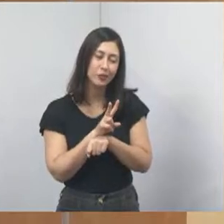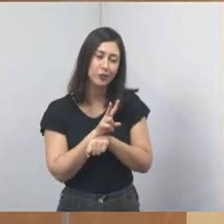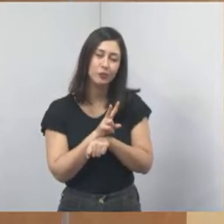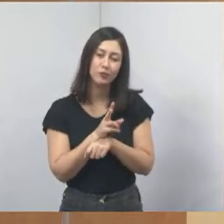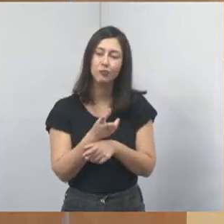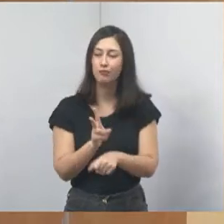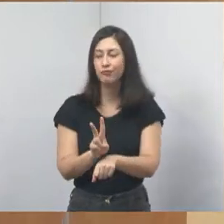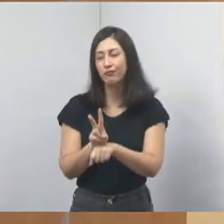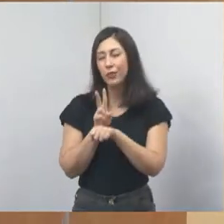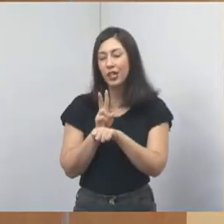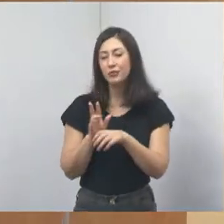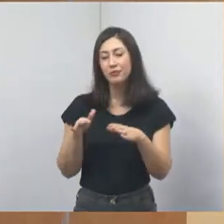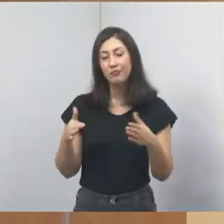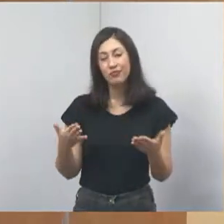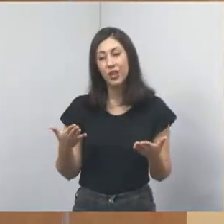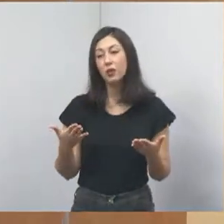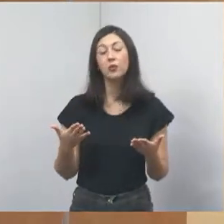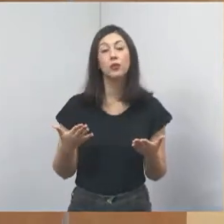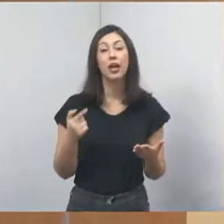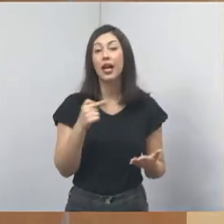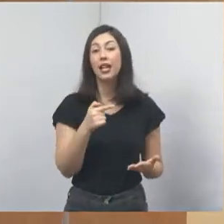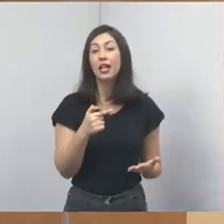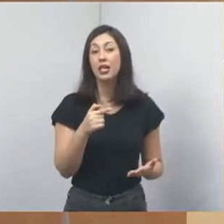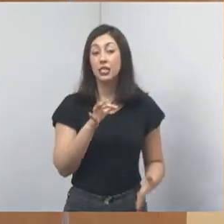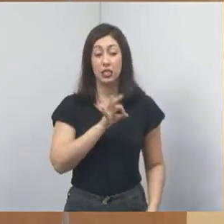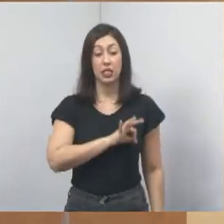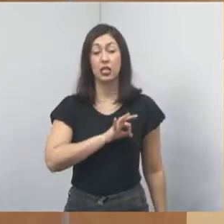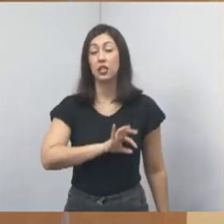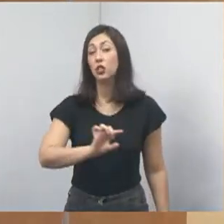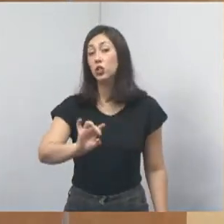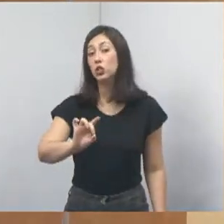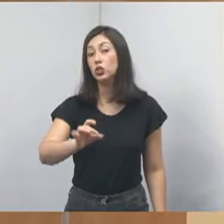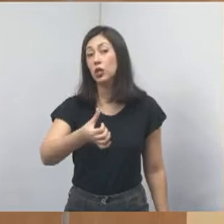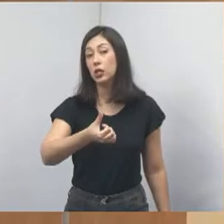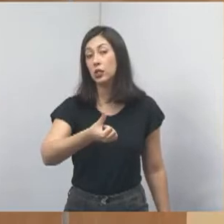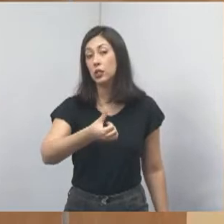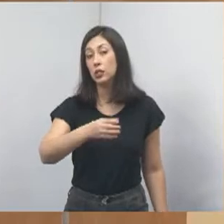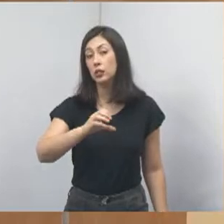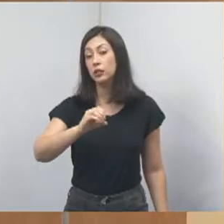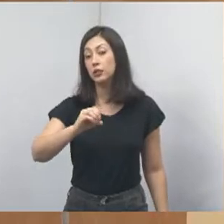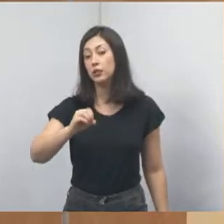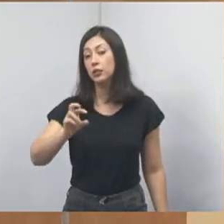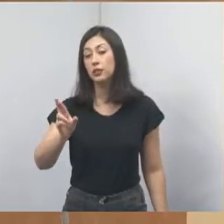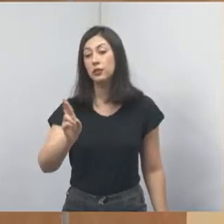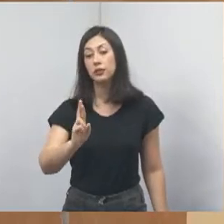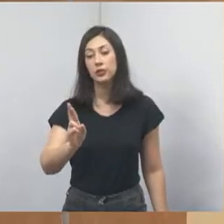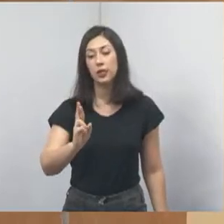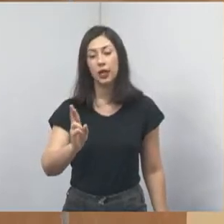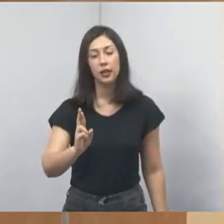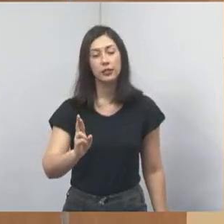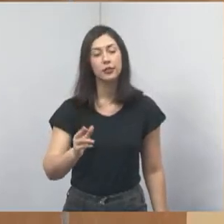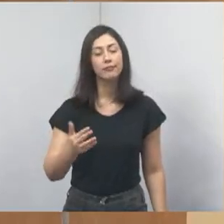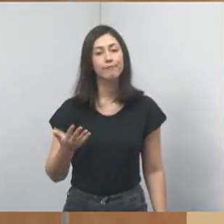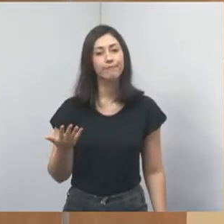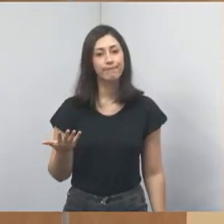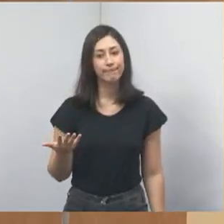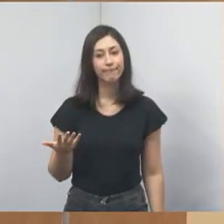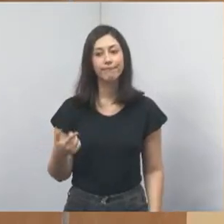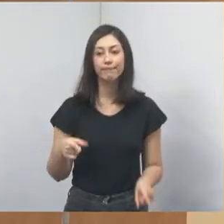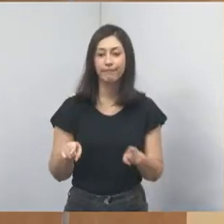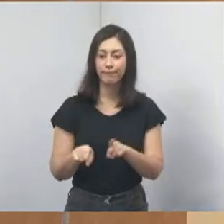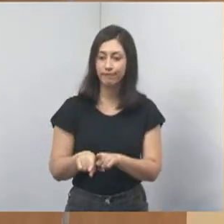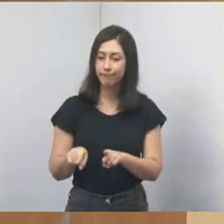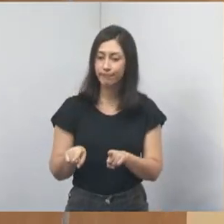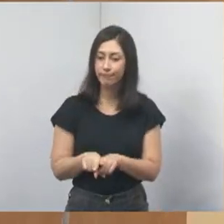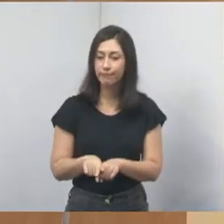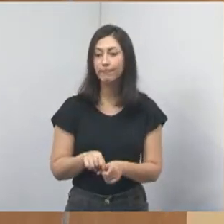o desconto faz com que ela receba R$600 por mês. Outra iniciativa da